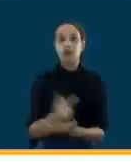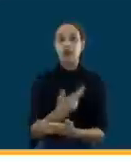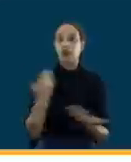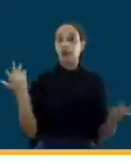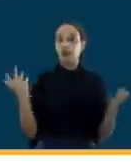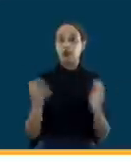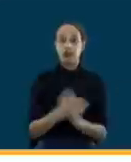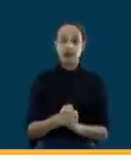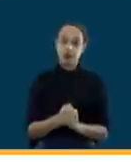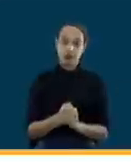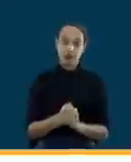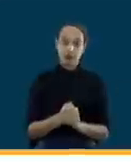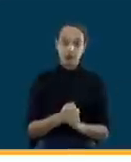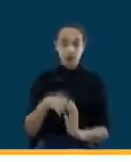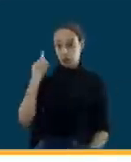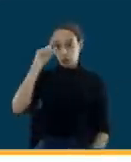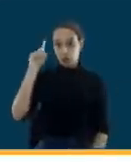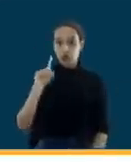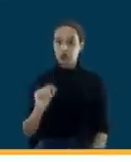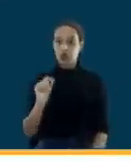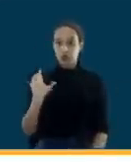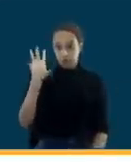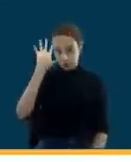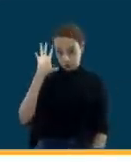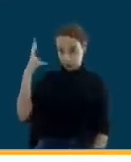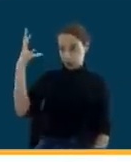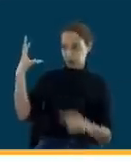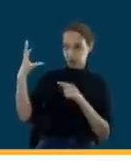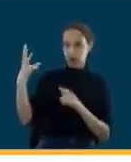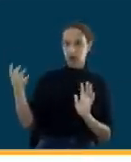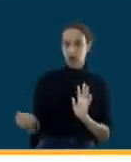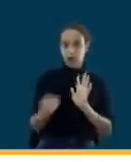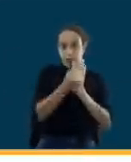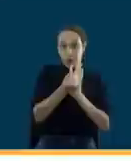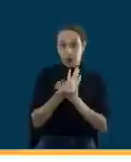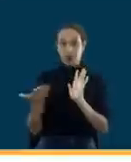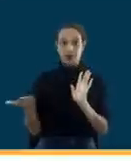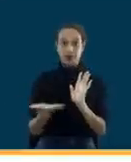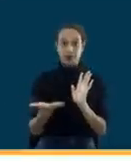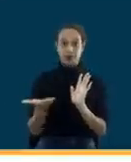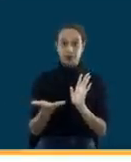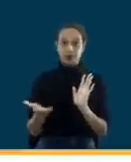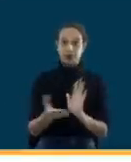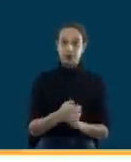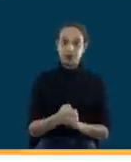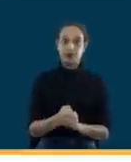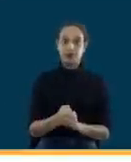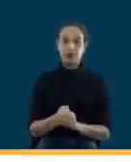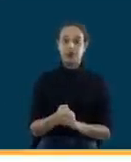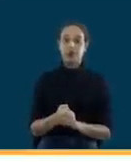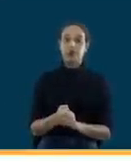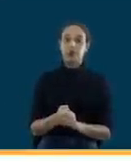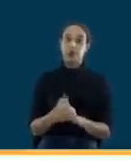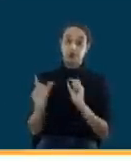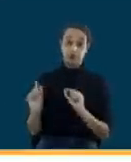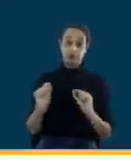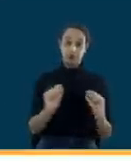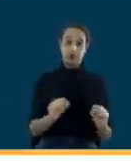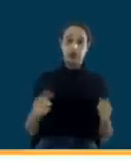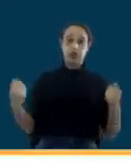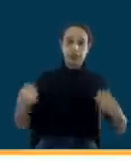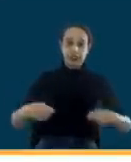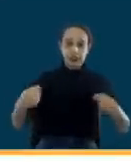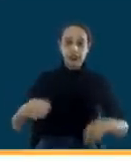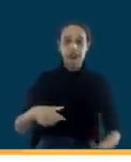previsão é marca desse momento, né? Por isso, a necessidade de termos